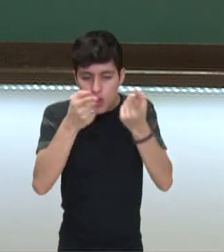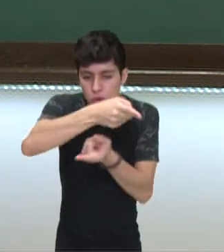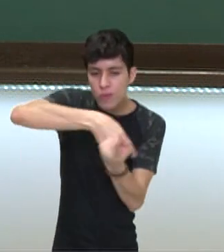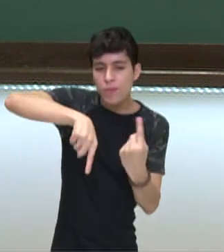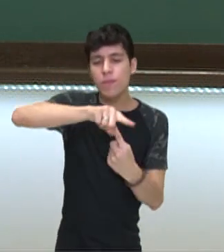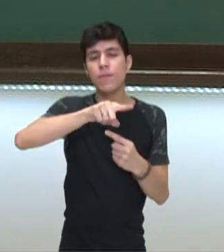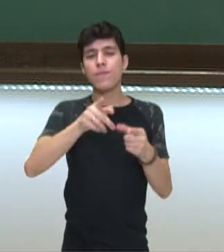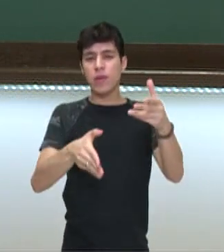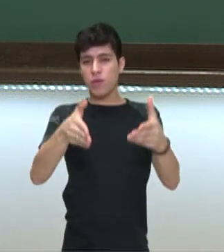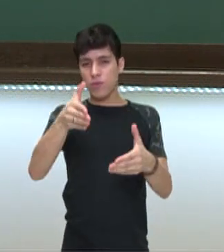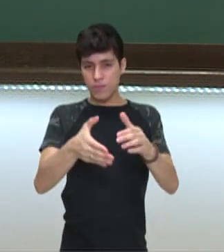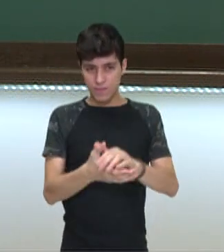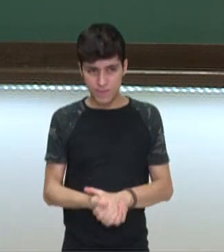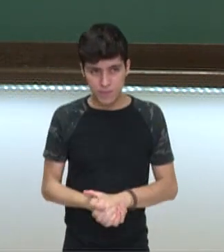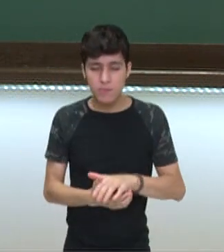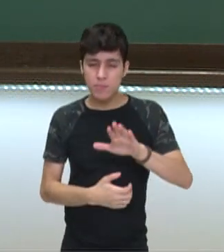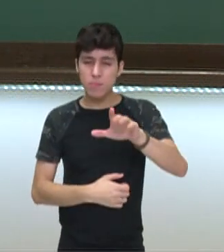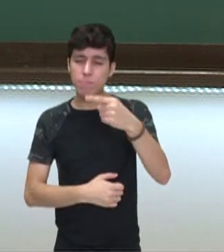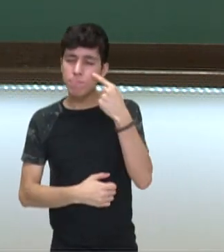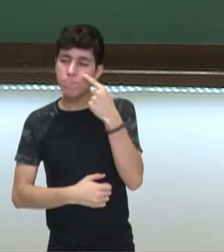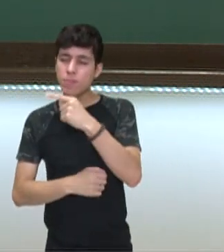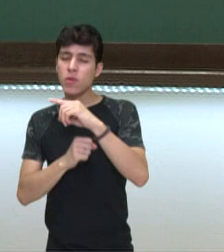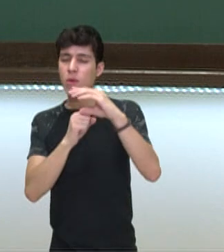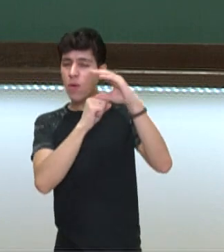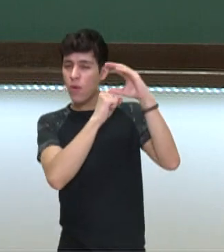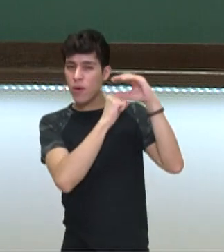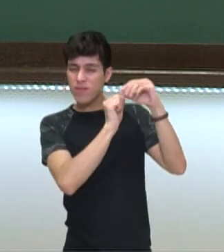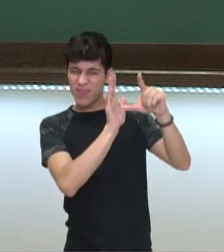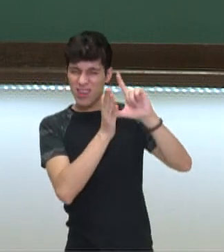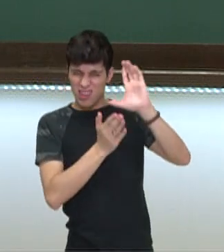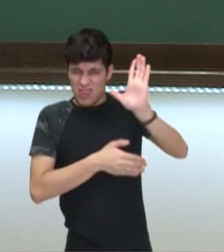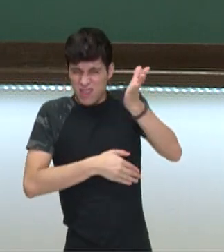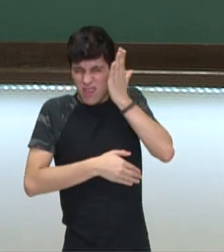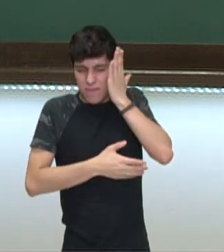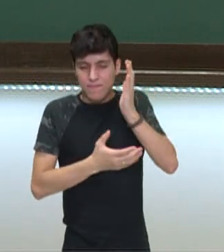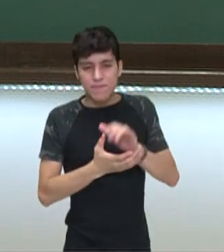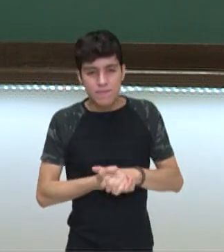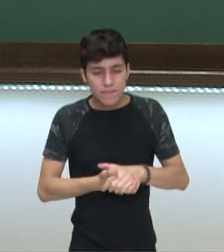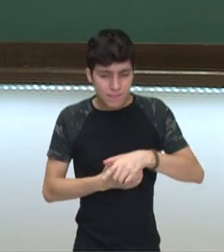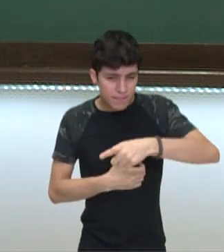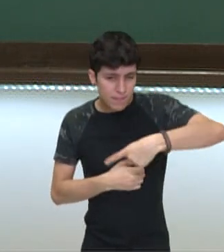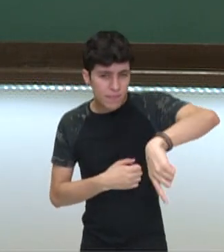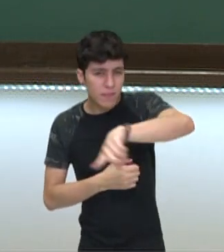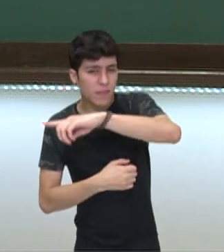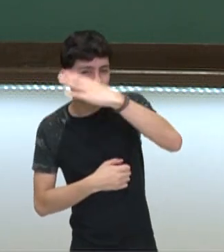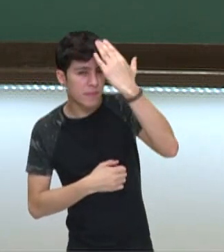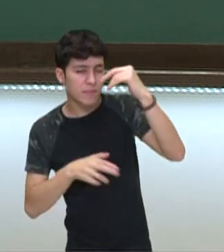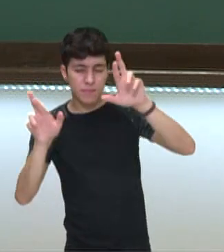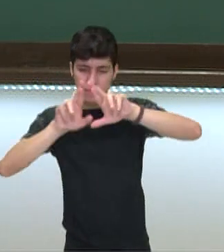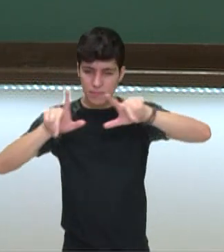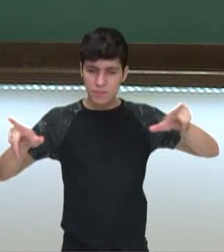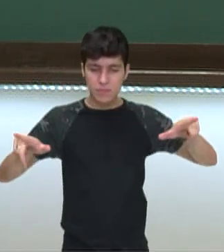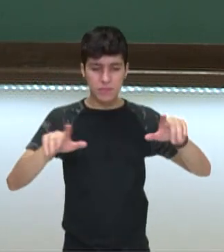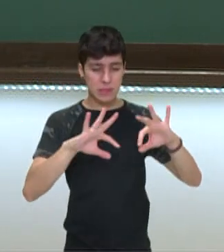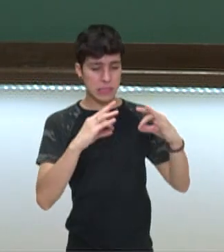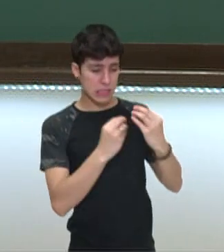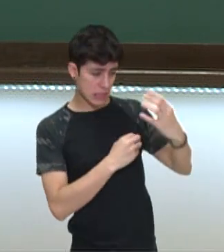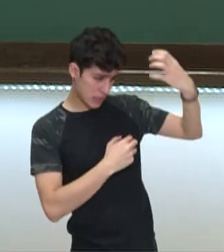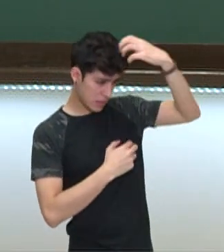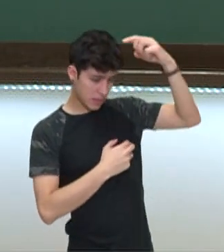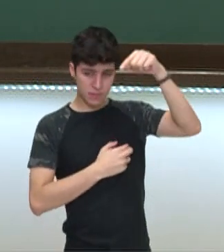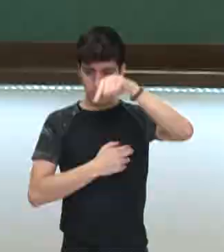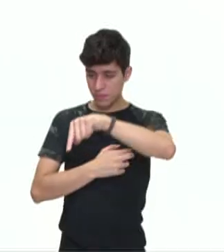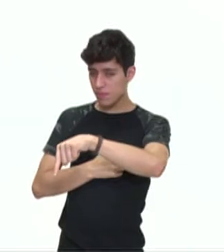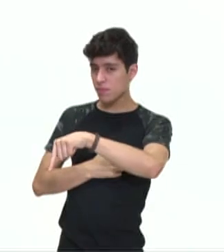esse período. Mas vamos aqui para os nossos conhecimentos prévios. Você sabe qual que é a diferença entre uma monarquia e uma